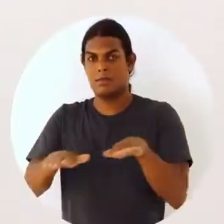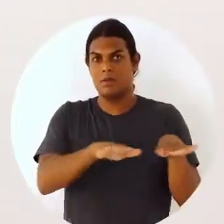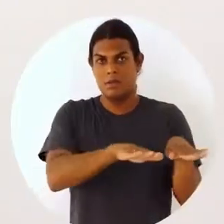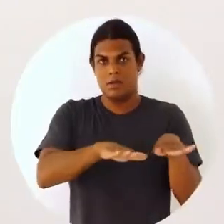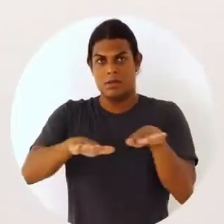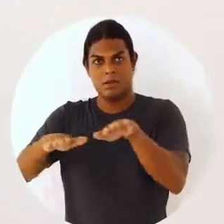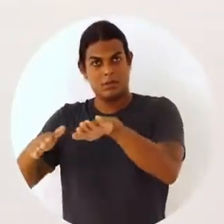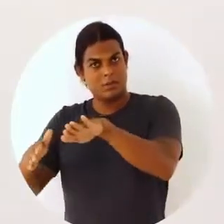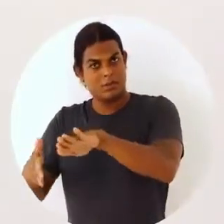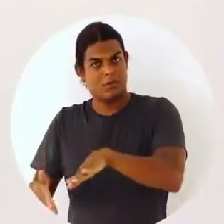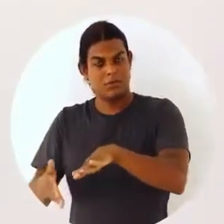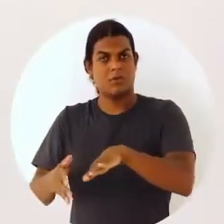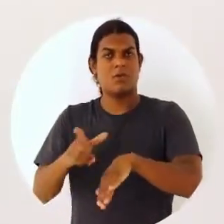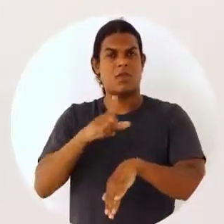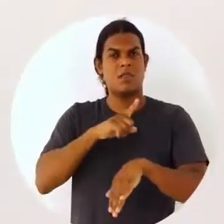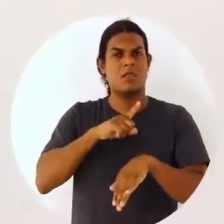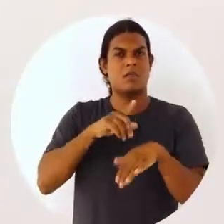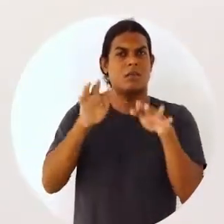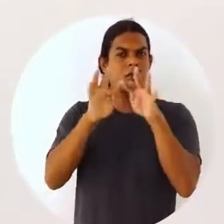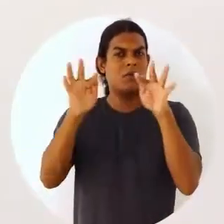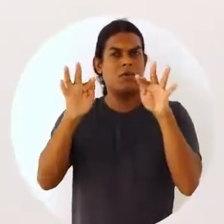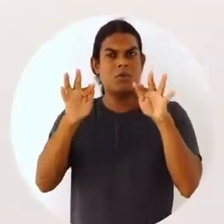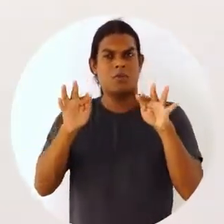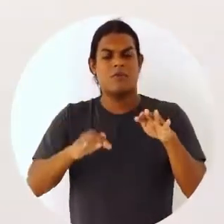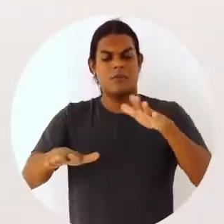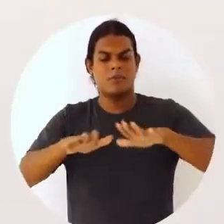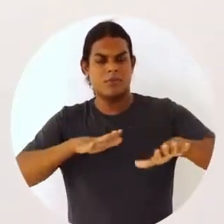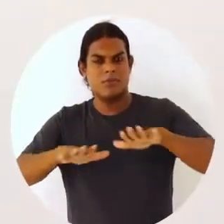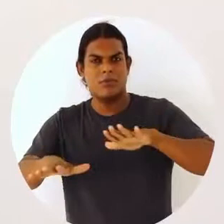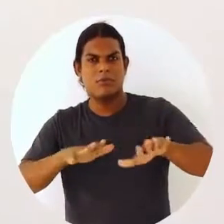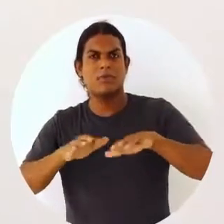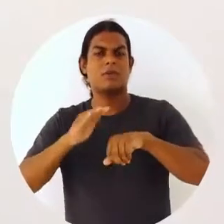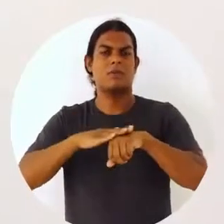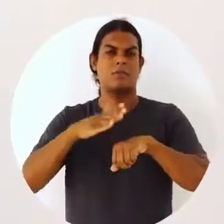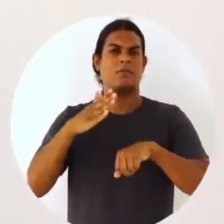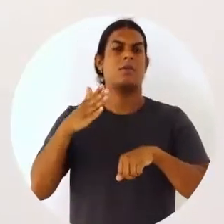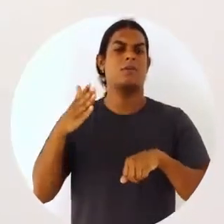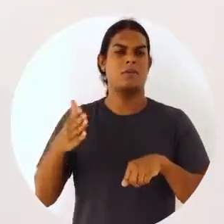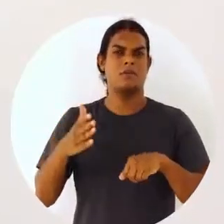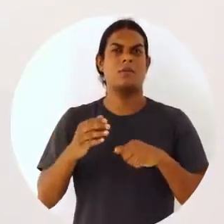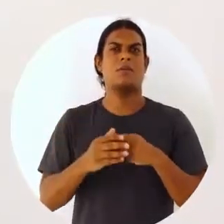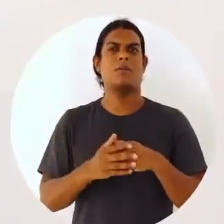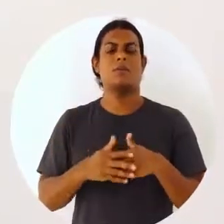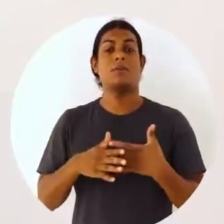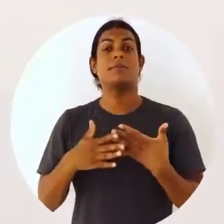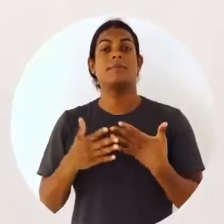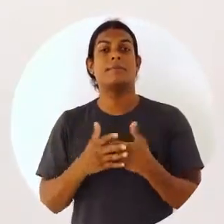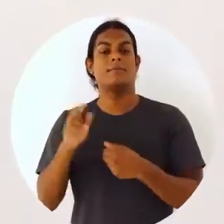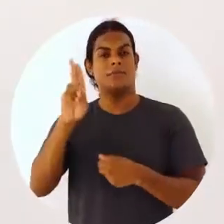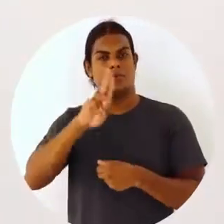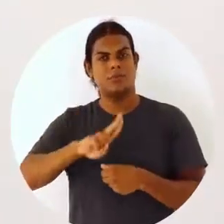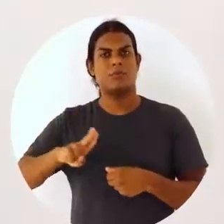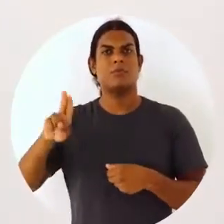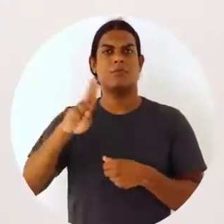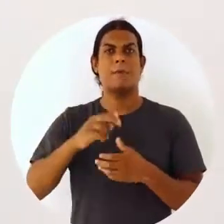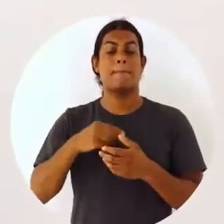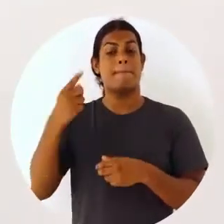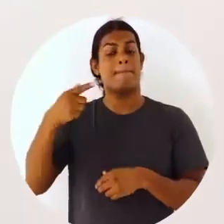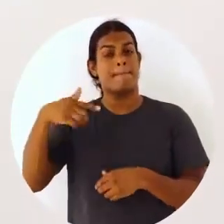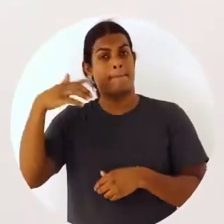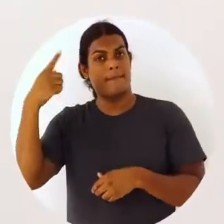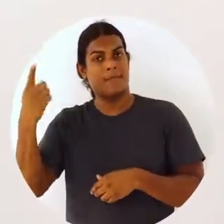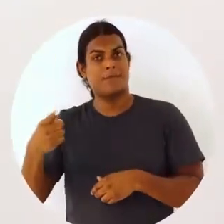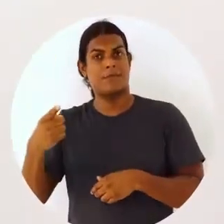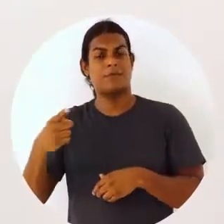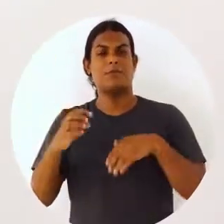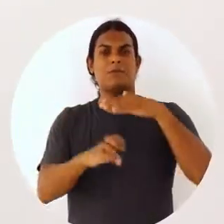um caminho que permita com que o funcionário, de fato, ele possa fazer melhor esse movimento. Inclusive, depois, tem uma empresa que